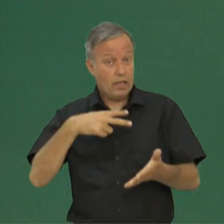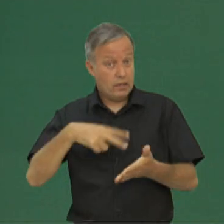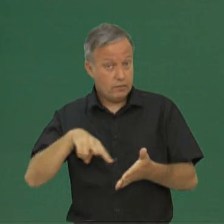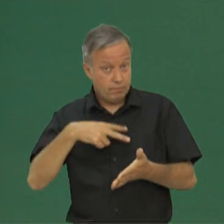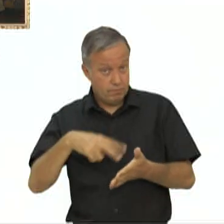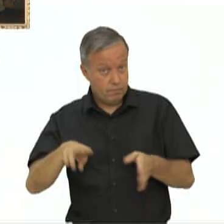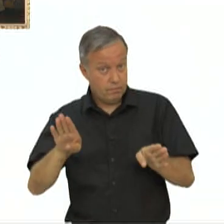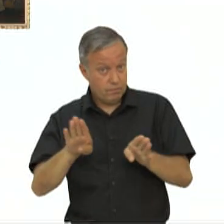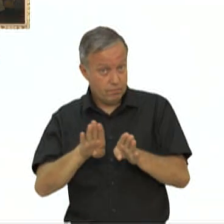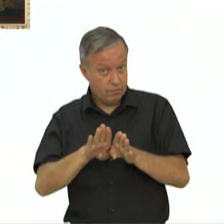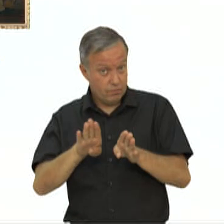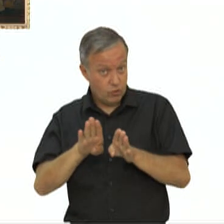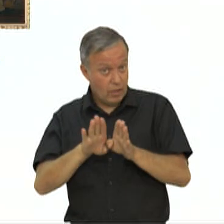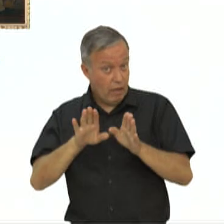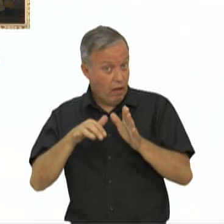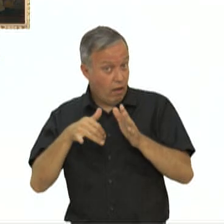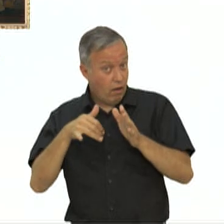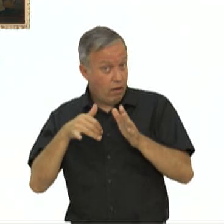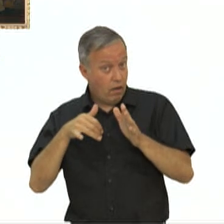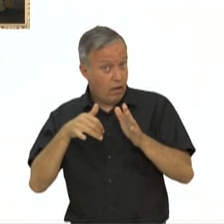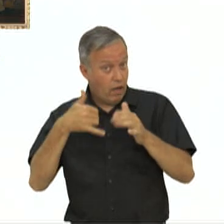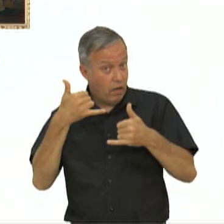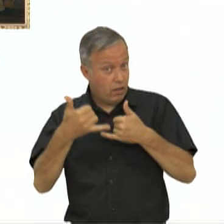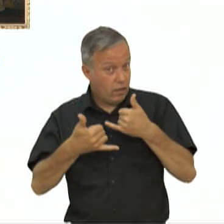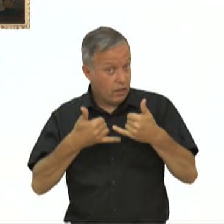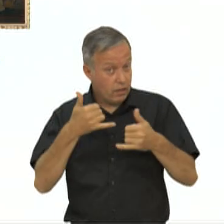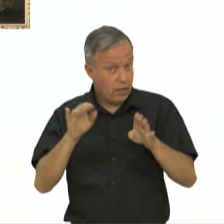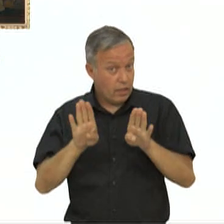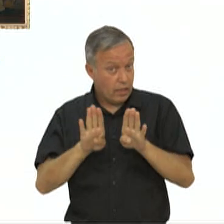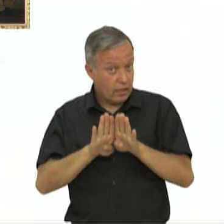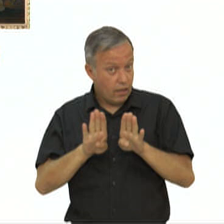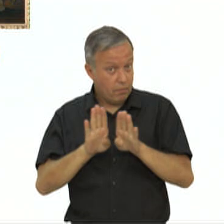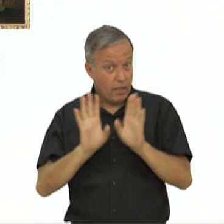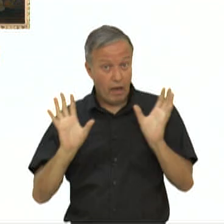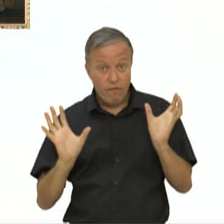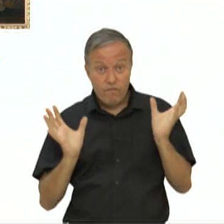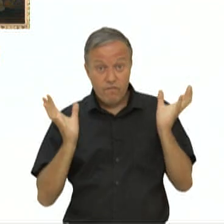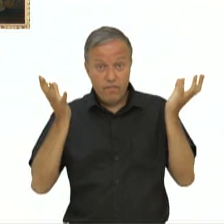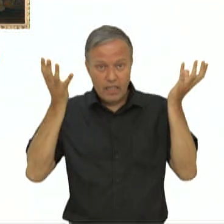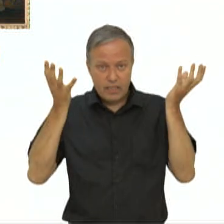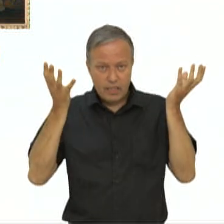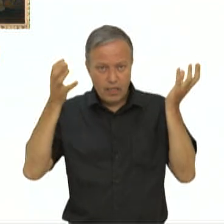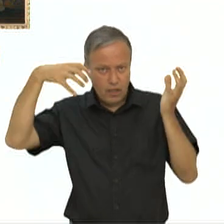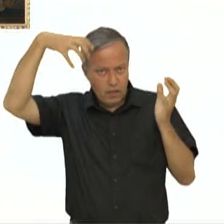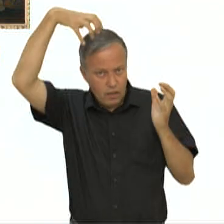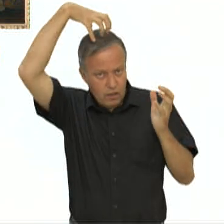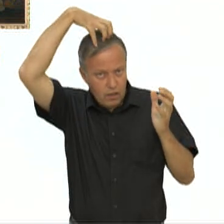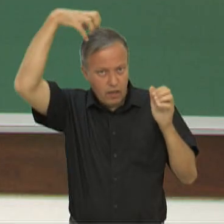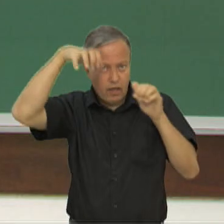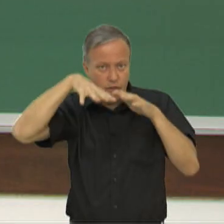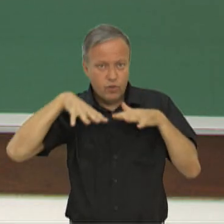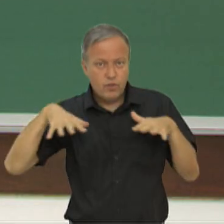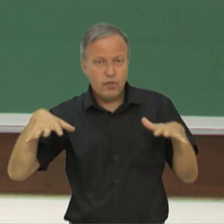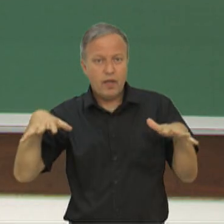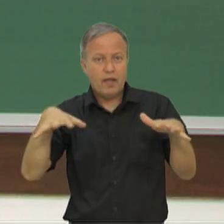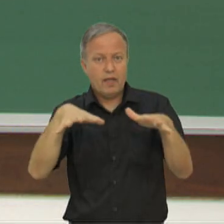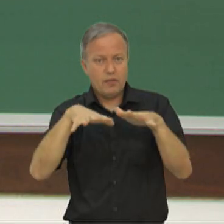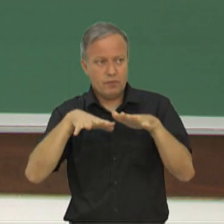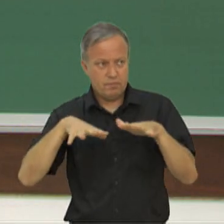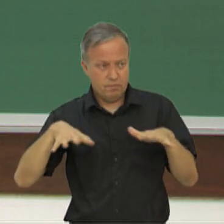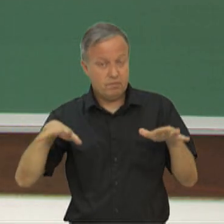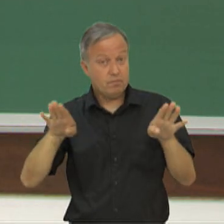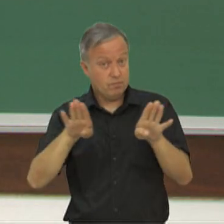como finalidade a diversão e a celebração da corte. Então, vamos lá. Continuou sendo